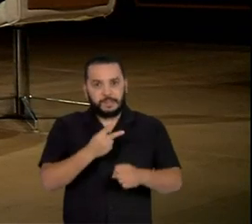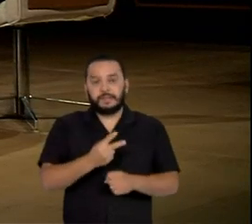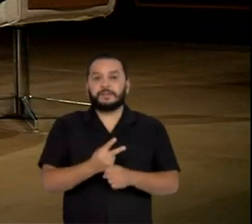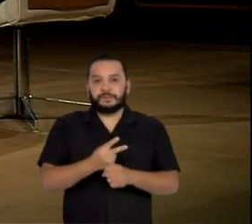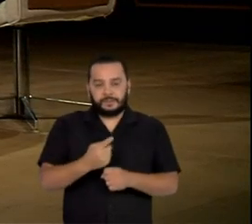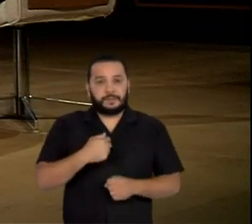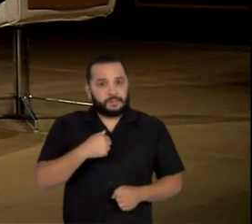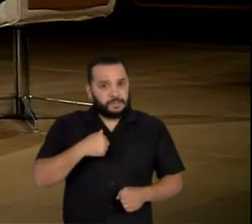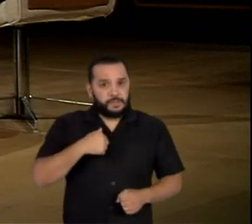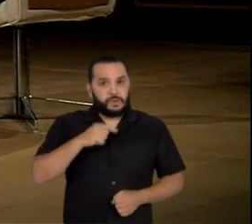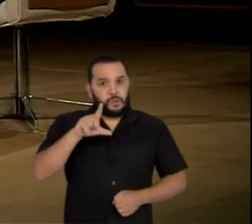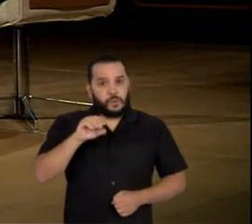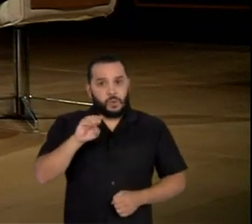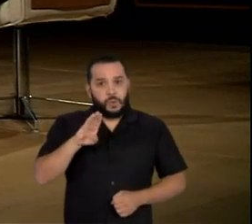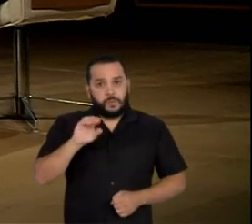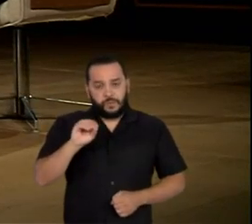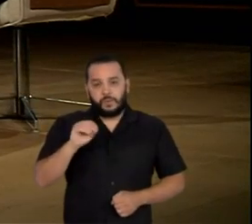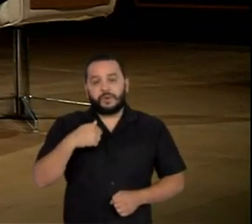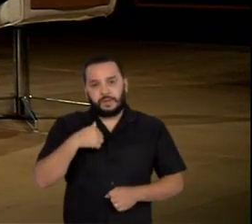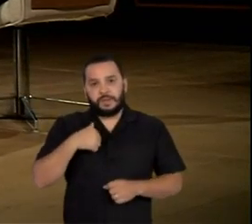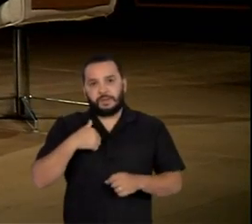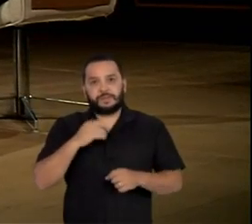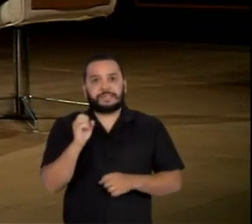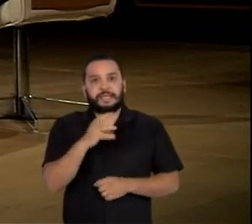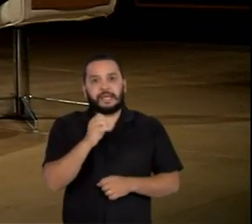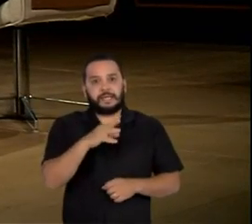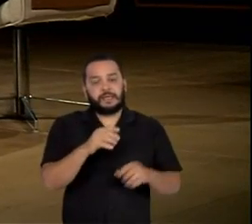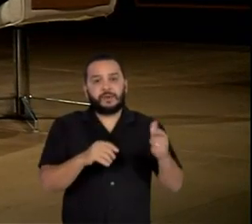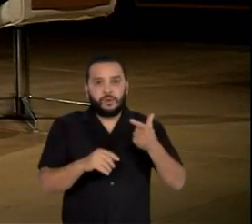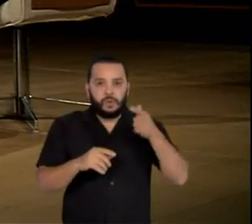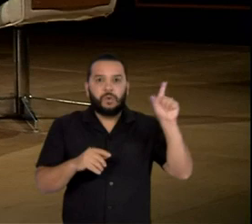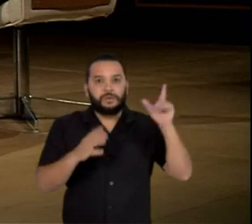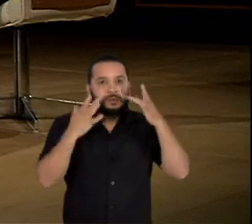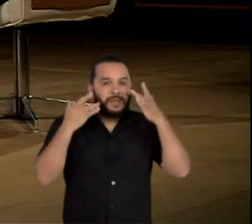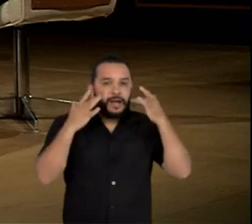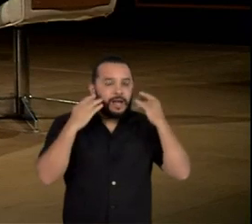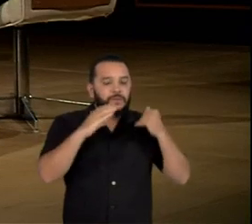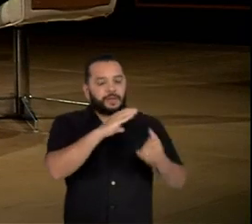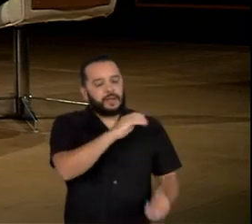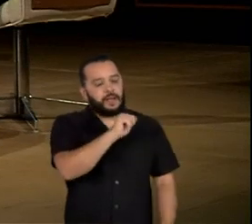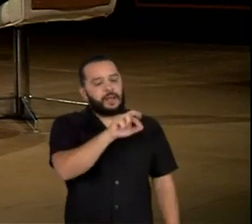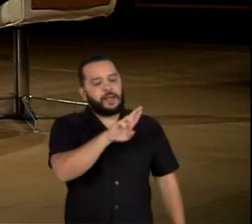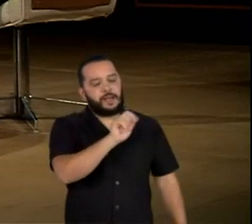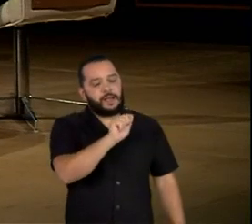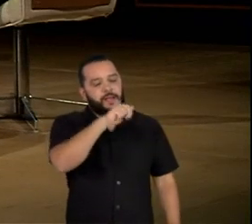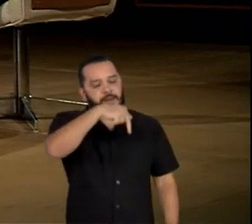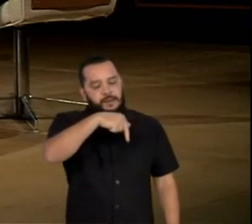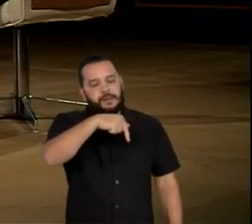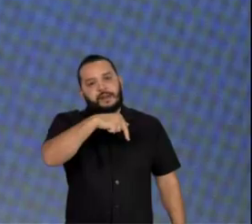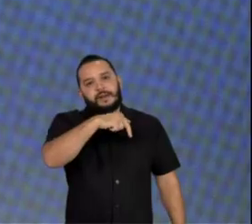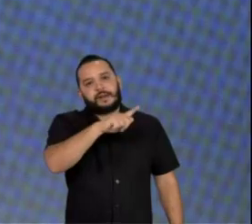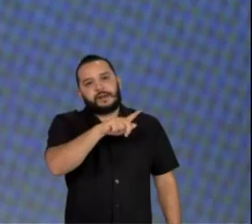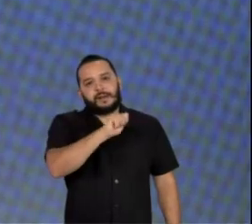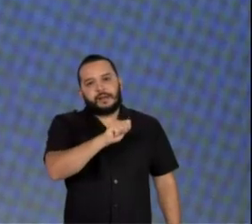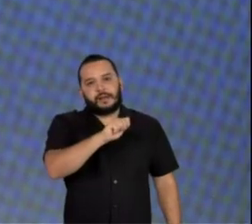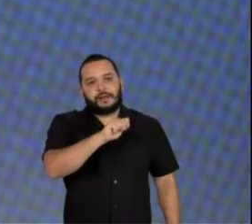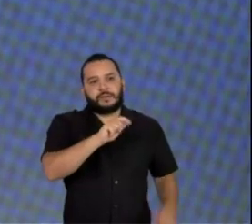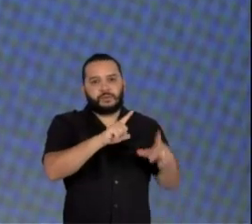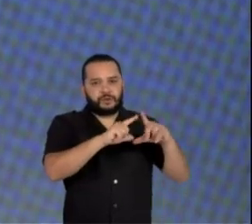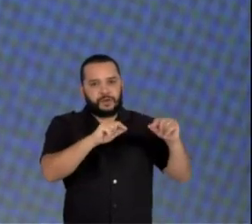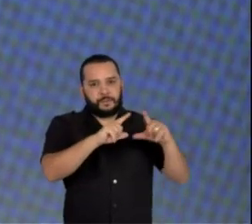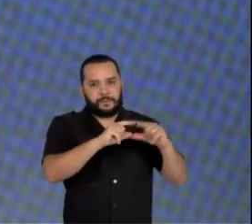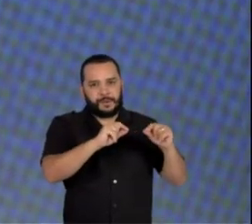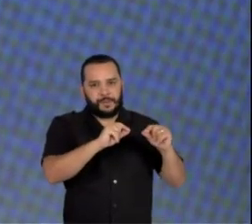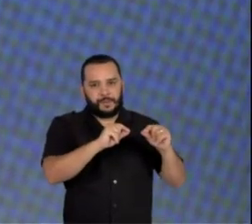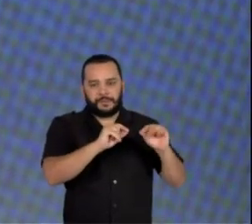saí do Lobo depois de 2 anos para fazer a Cananga do Japão, porque realmente era um tempo que já tinha acontecido. Mas você fica